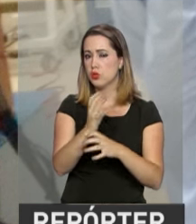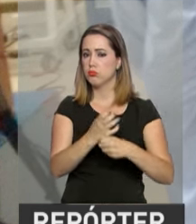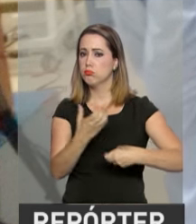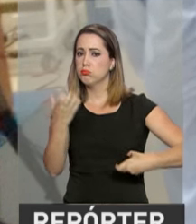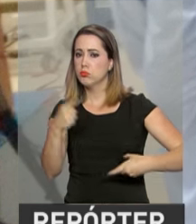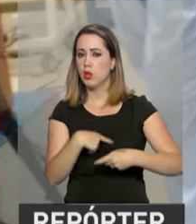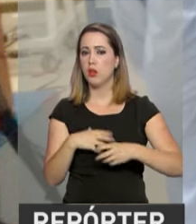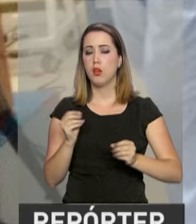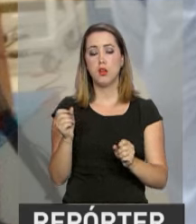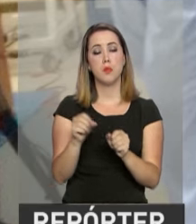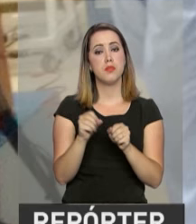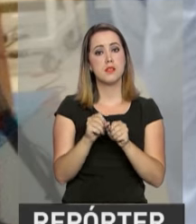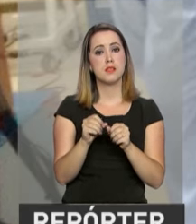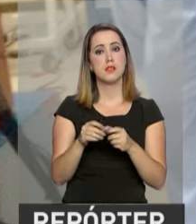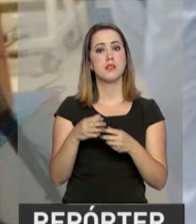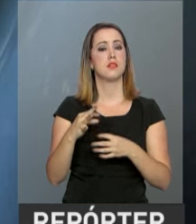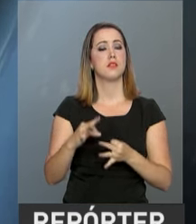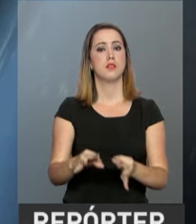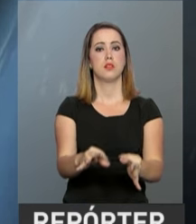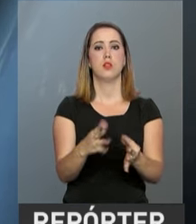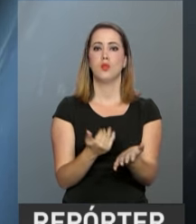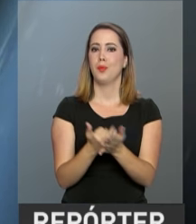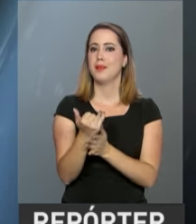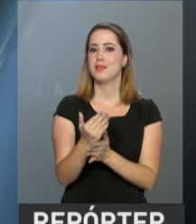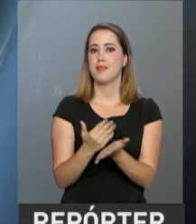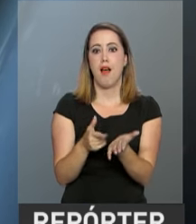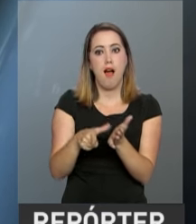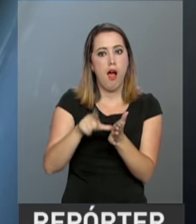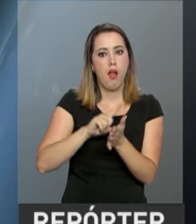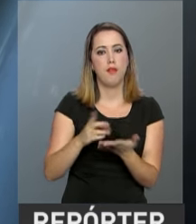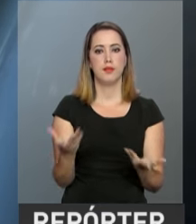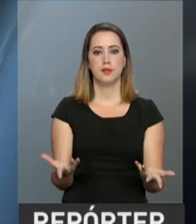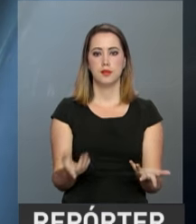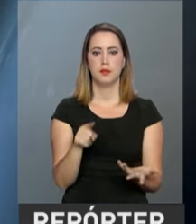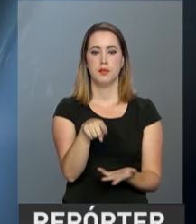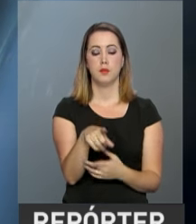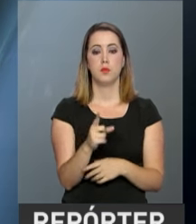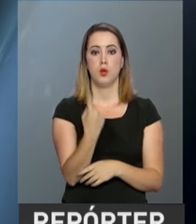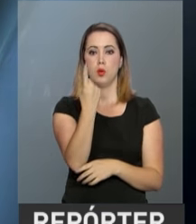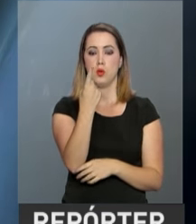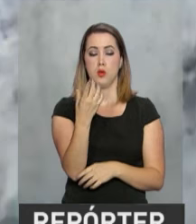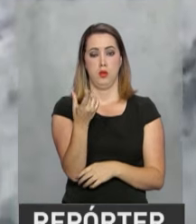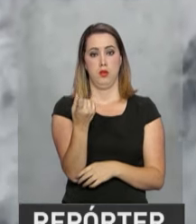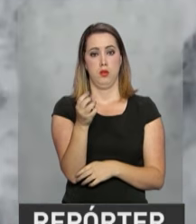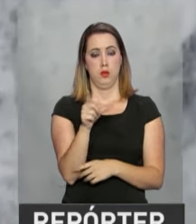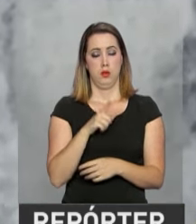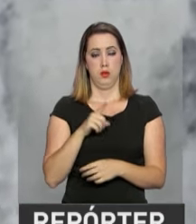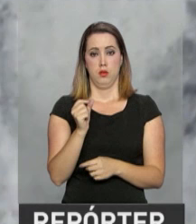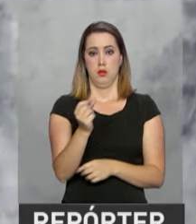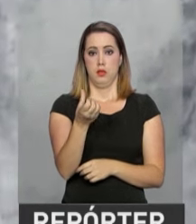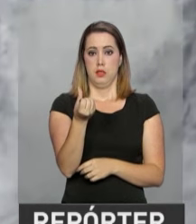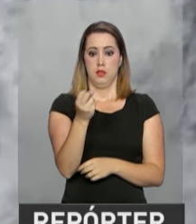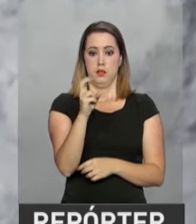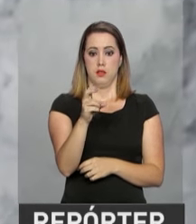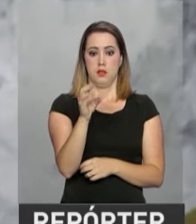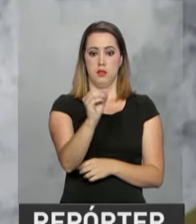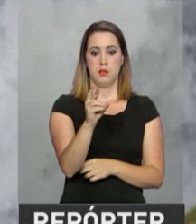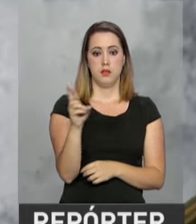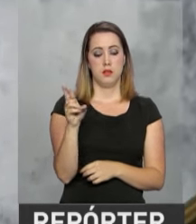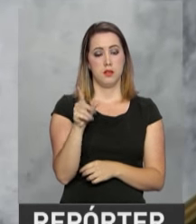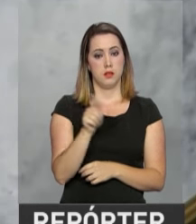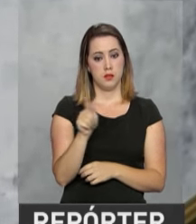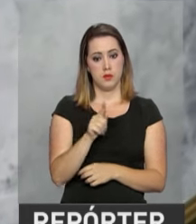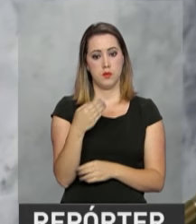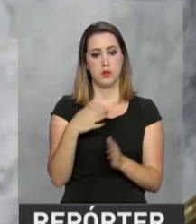você tem que começar a fazer isso muito cedo o tancredo um tem aproximadamente 650 gramas e deve chegar